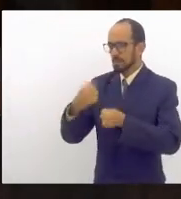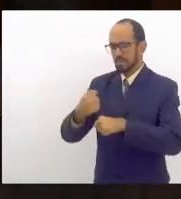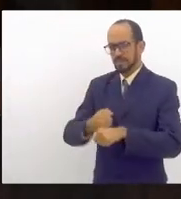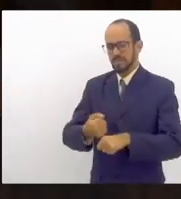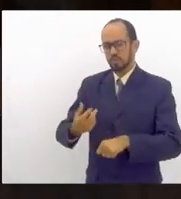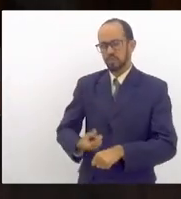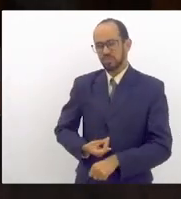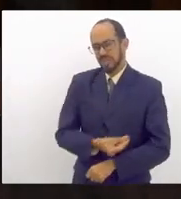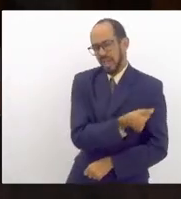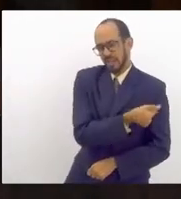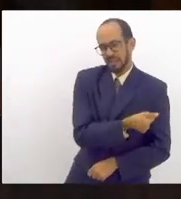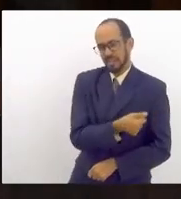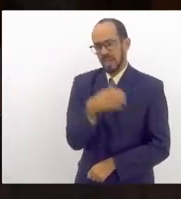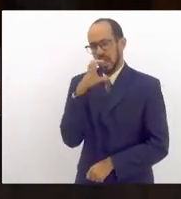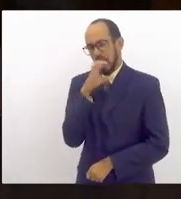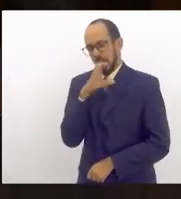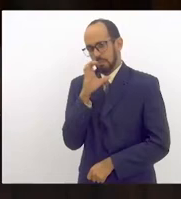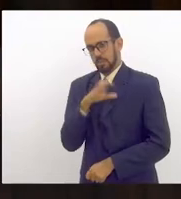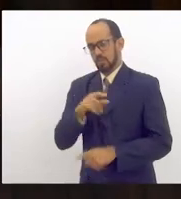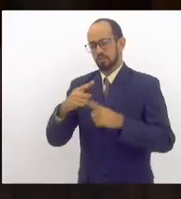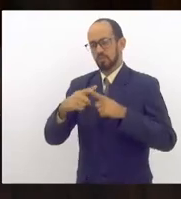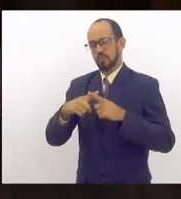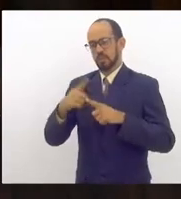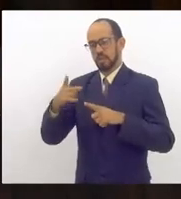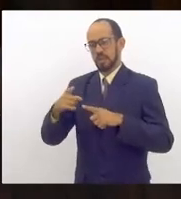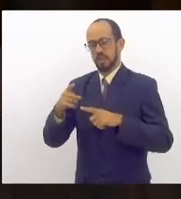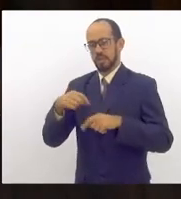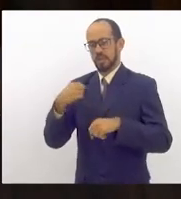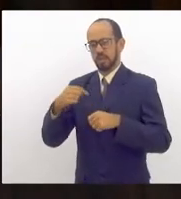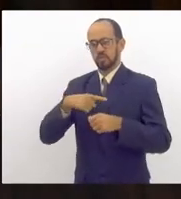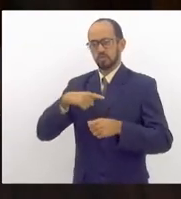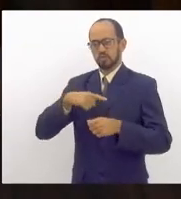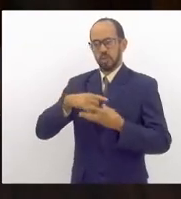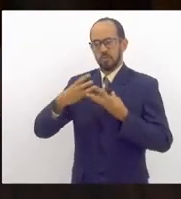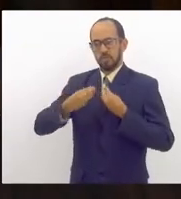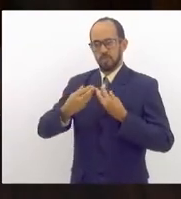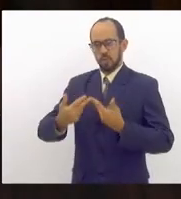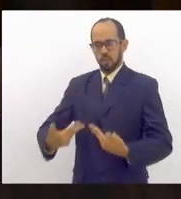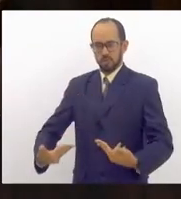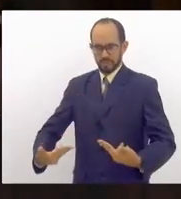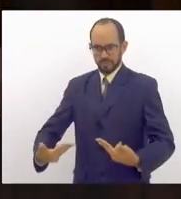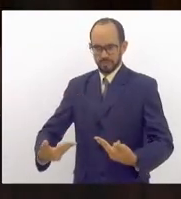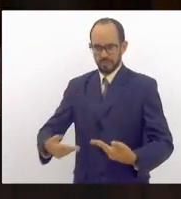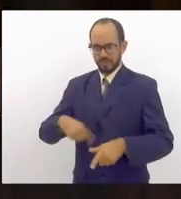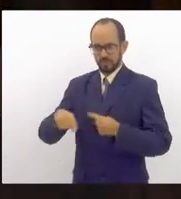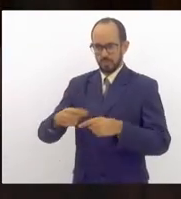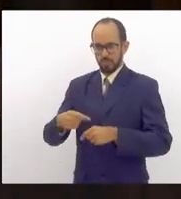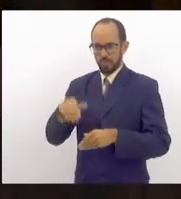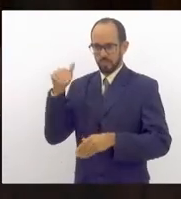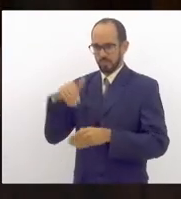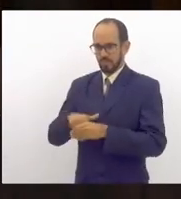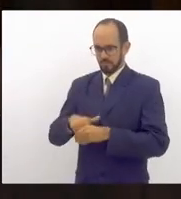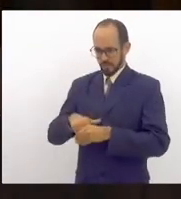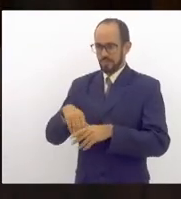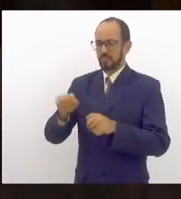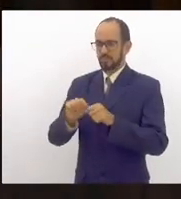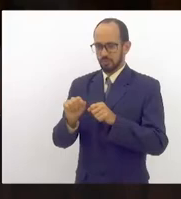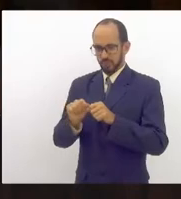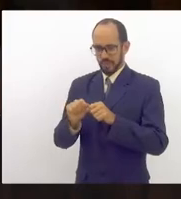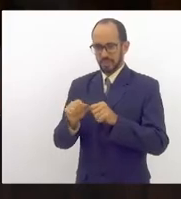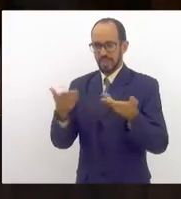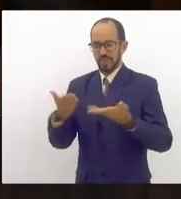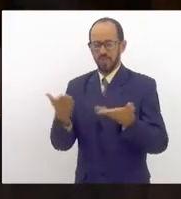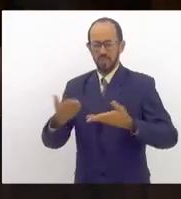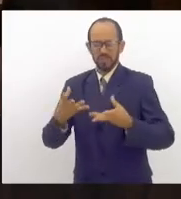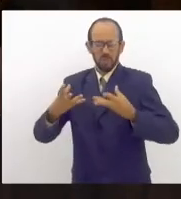ausentar rapidamente que eu tava conversando com o pessoal ontem a gente um monte de coisa a gente falava assim ah quando passar a eleição a gente faz quando faz a eleição a gente faz a gente